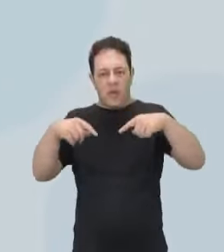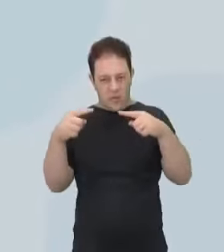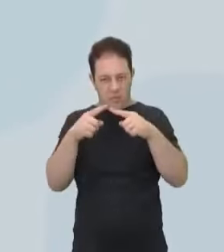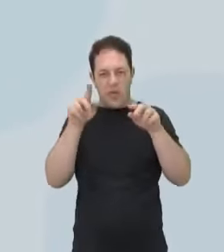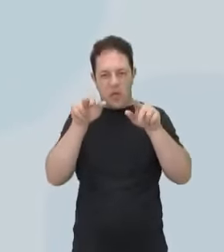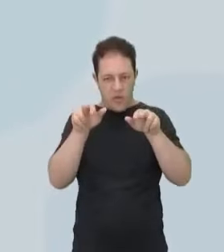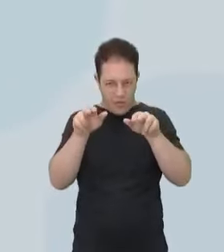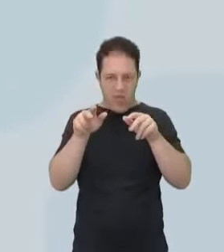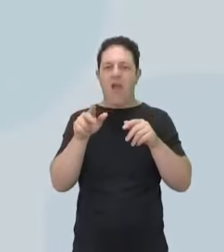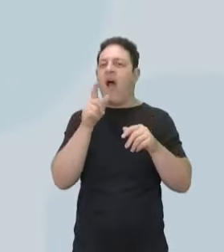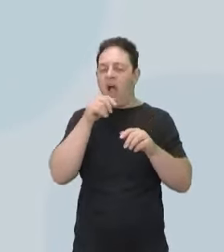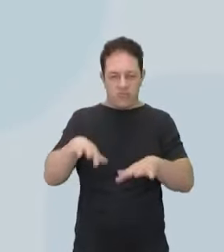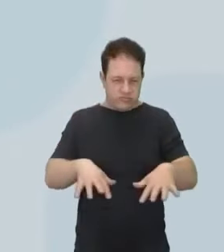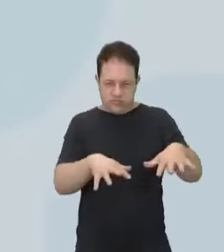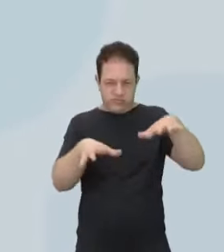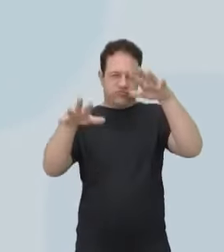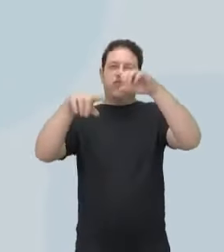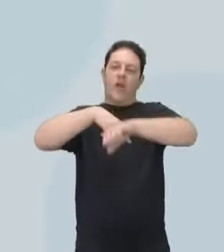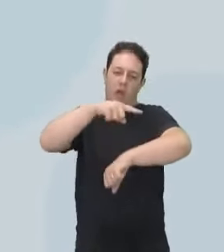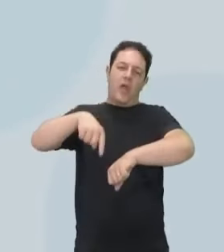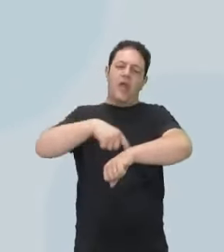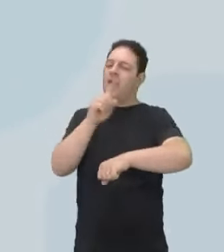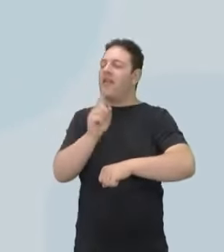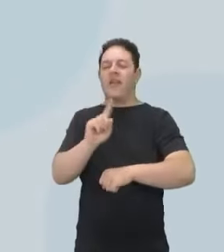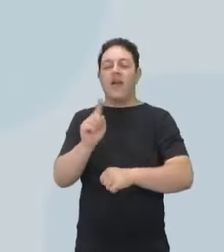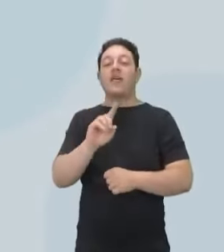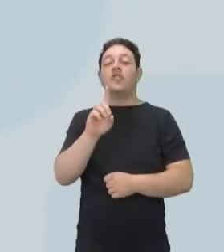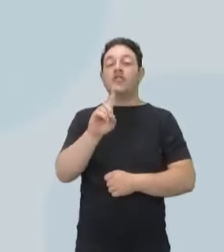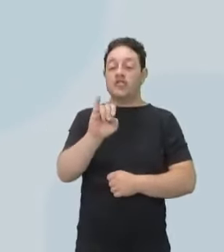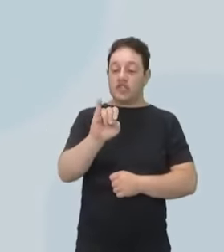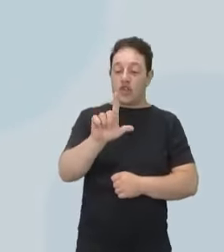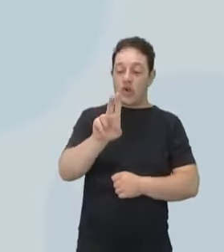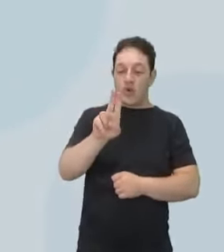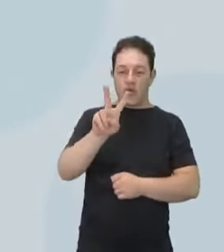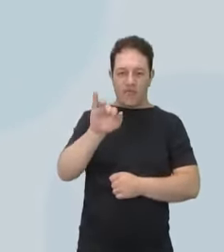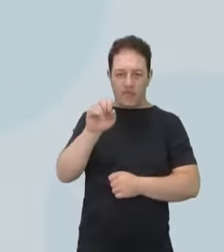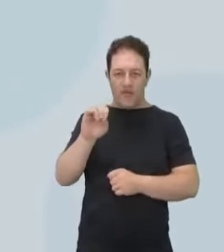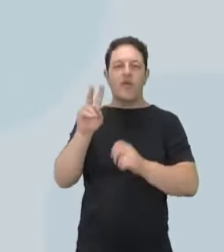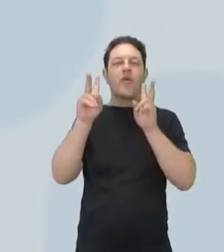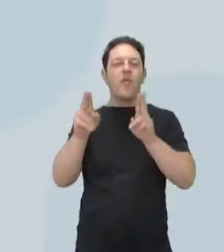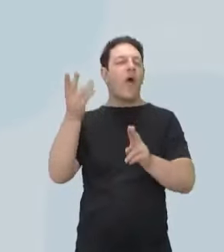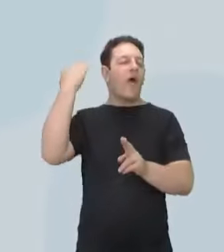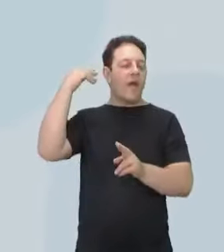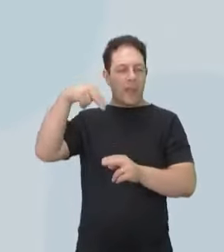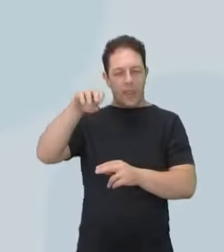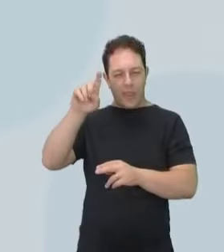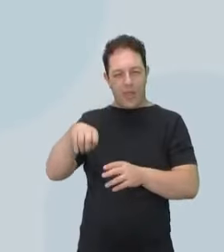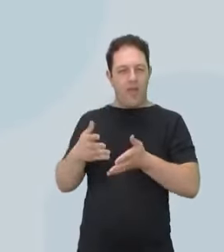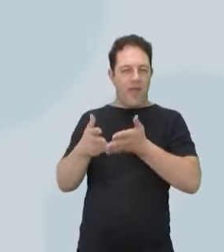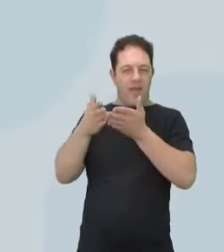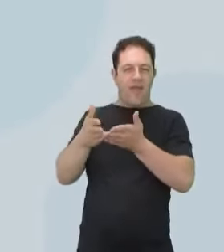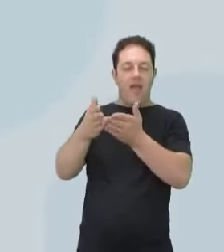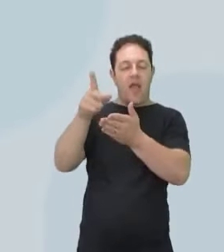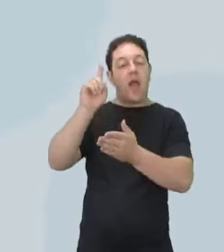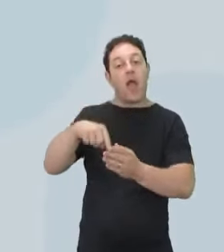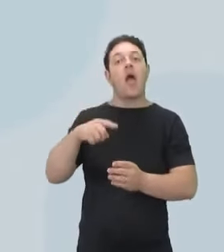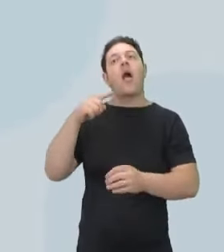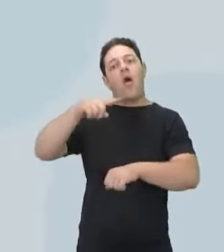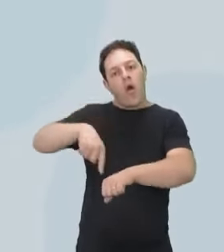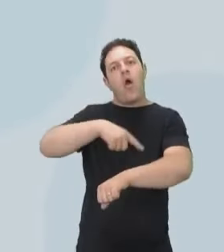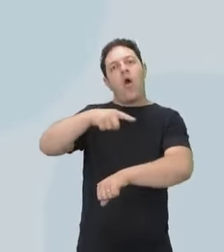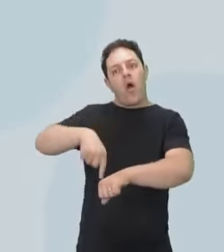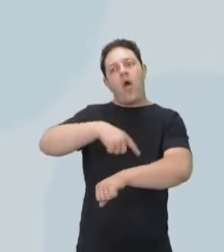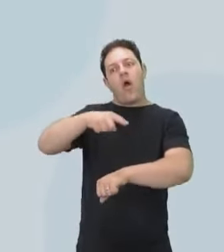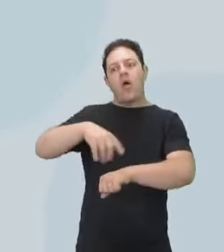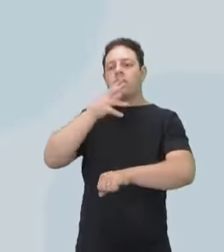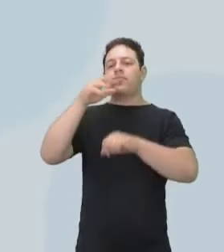fator tempo. Então essa chuva ela tem que cair acumulada, ou seja, num curto espaço de tempo, né, de forma